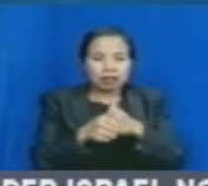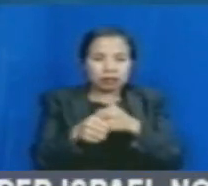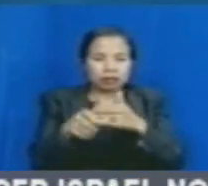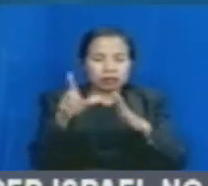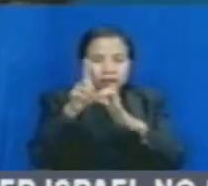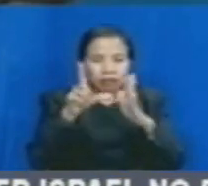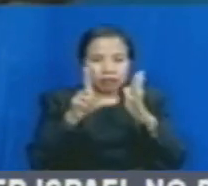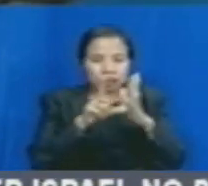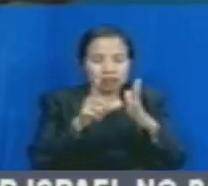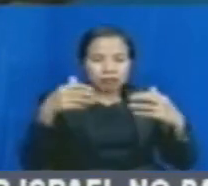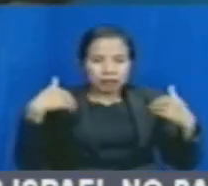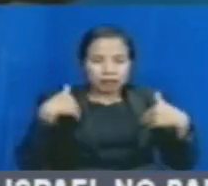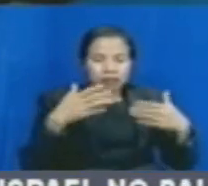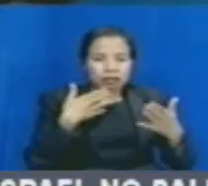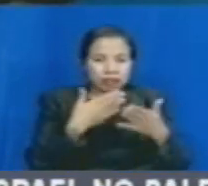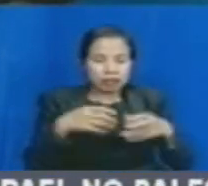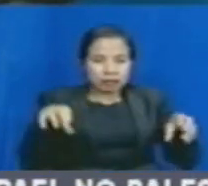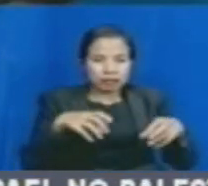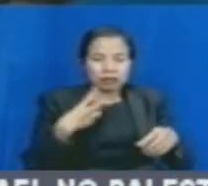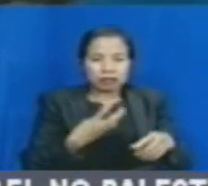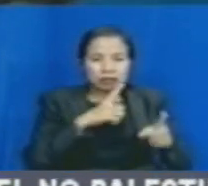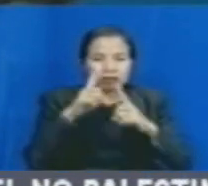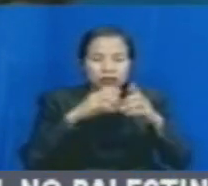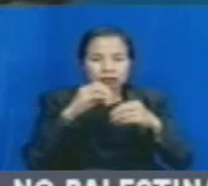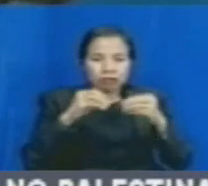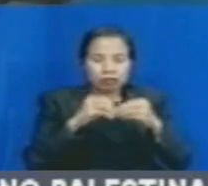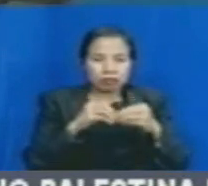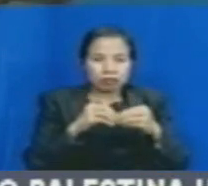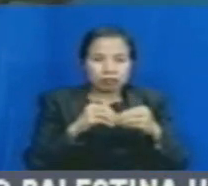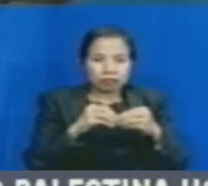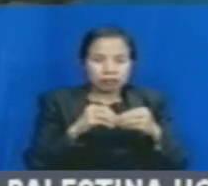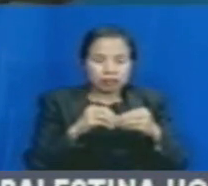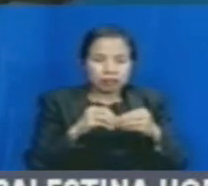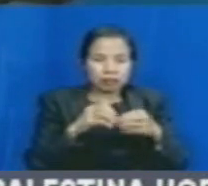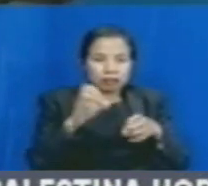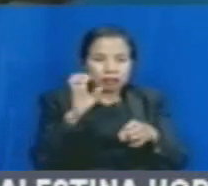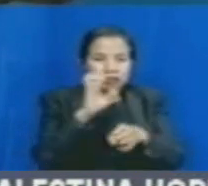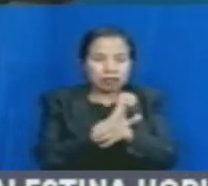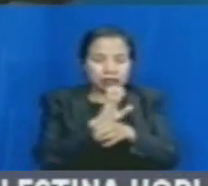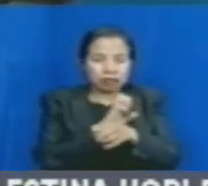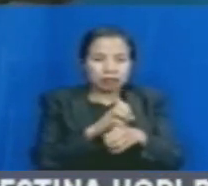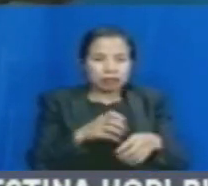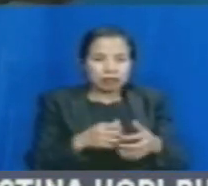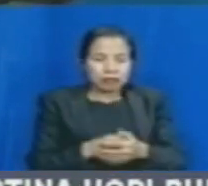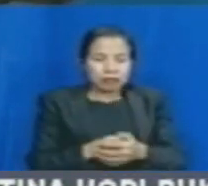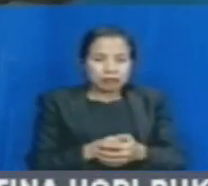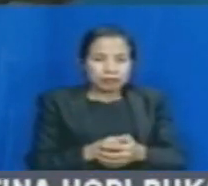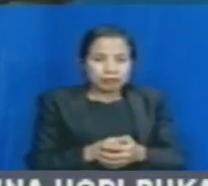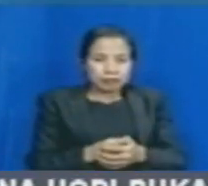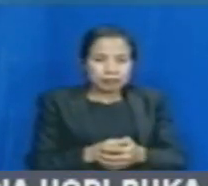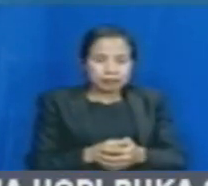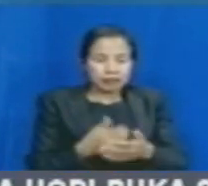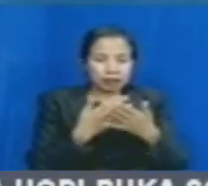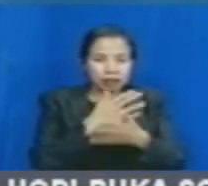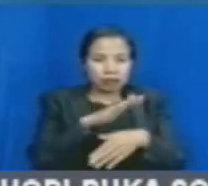be ia de que ser ministro se ta se culia o tuan con benefício econômico li aspecto econômico ba desam ba o MCN de que ouvintes